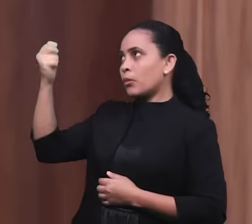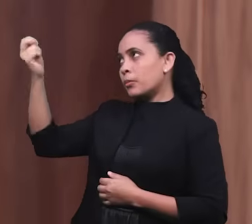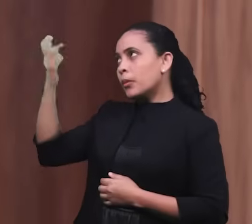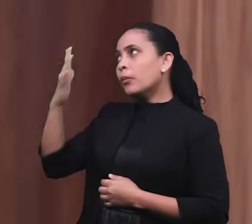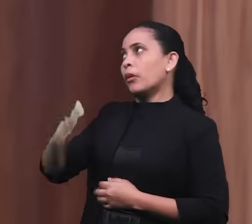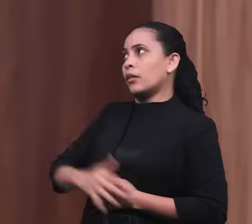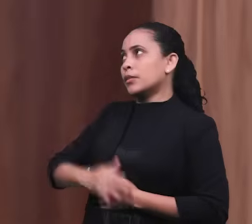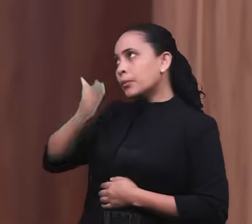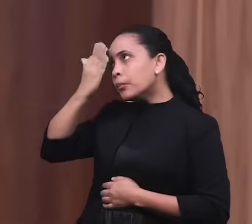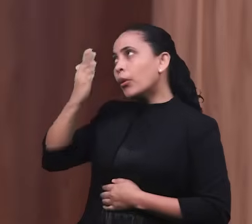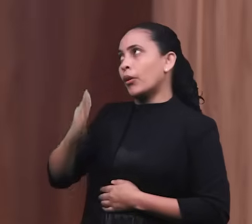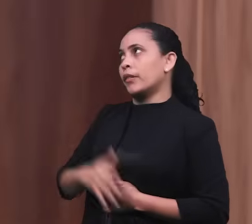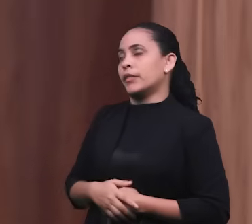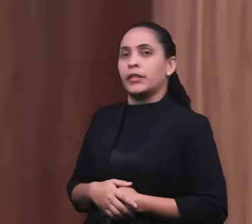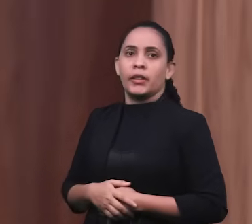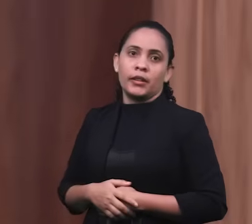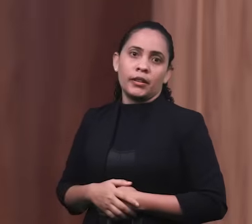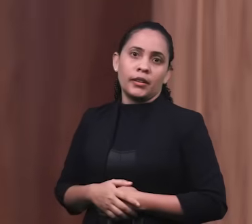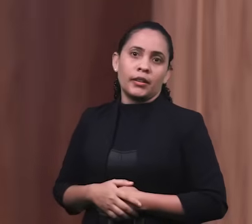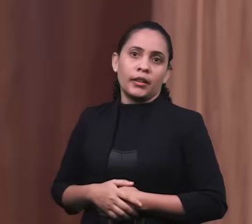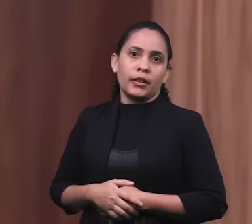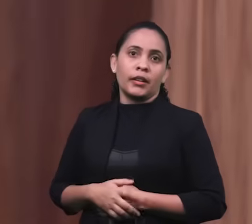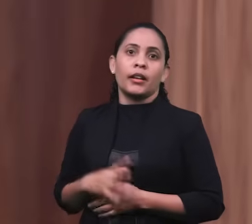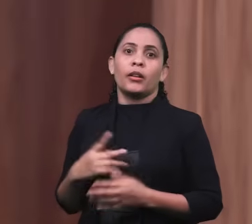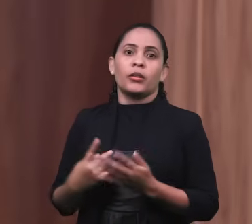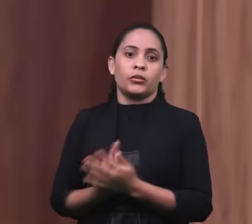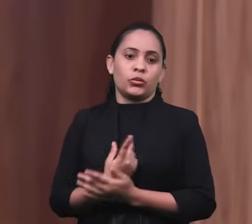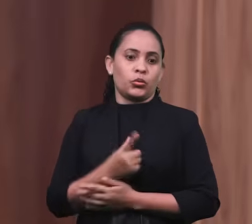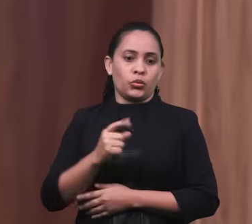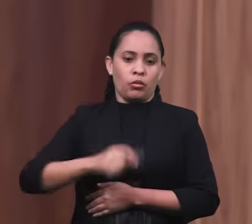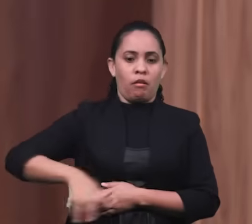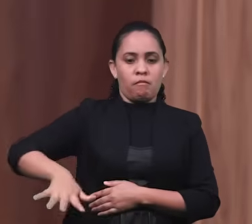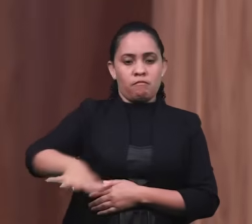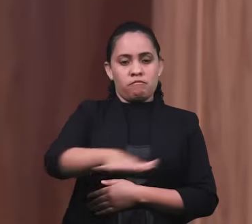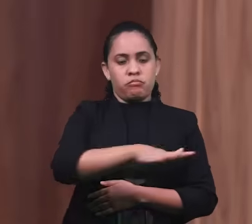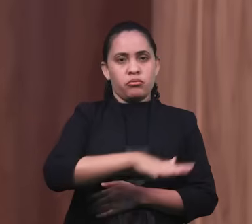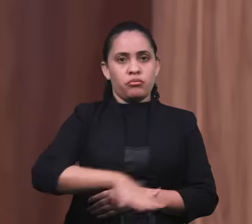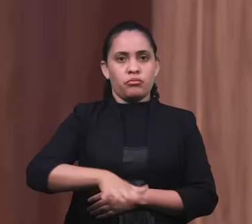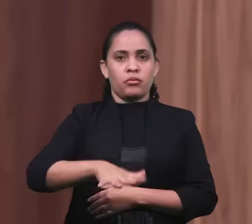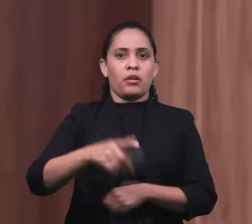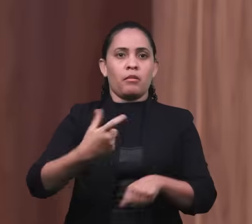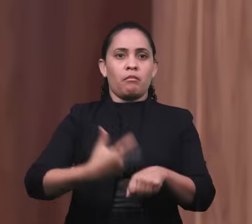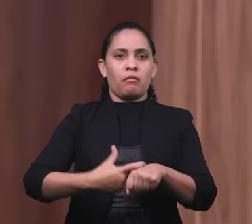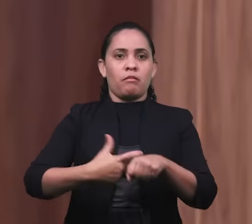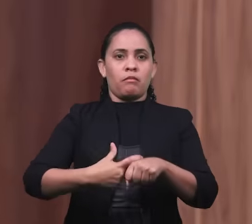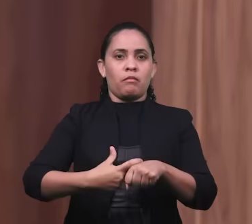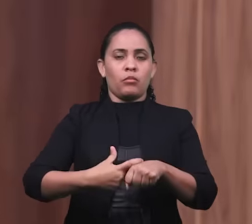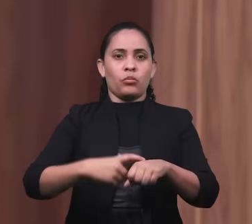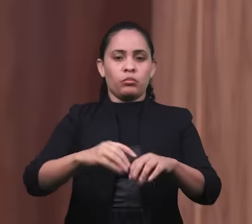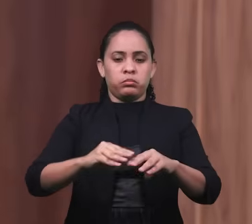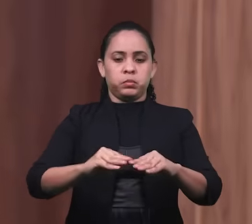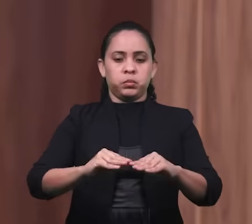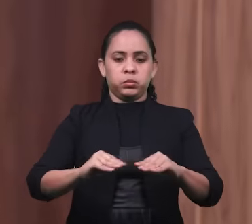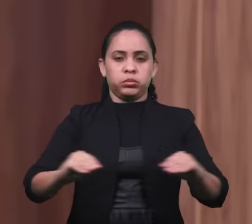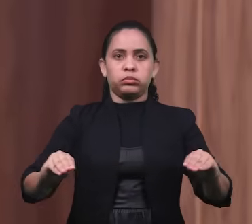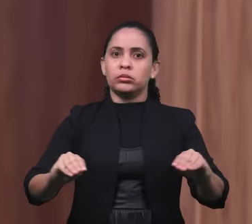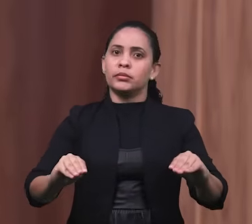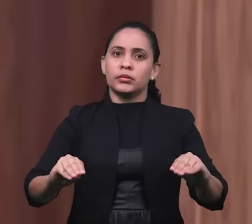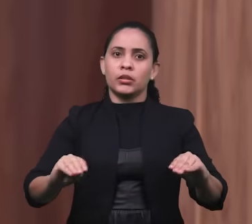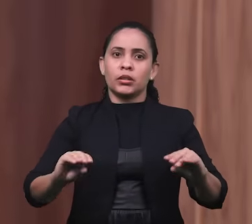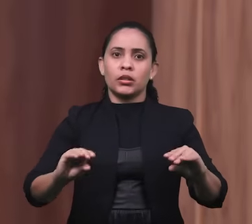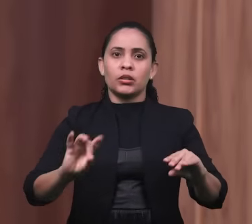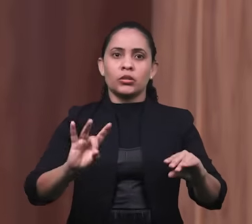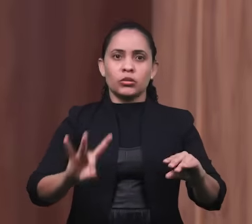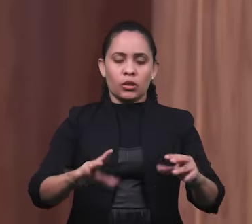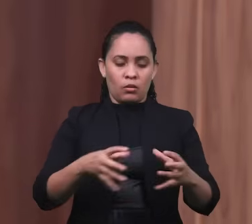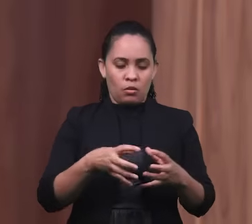quer sinais, ele quer que a eira toda esteja seca e só o velo de